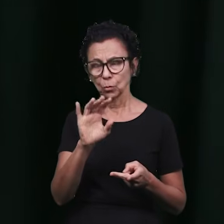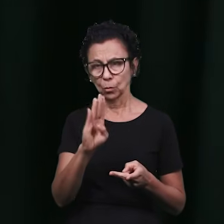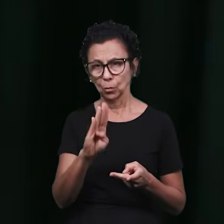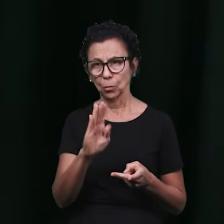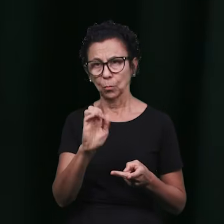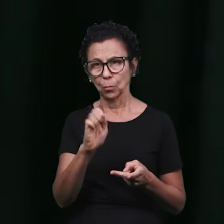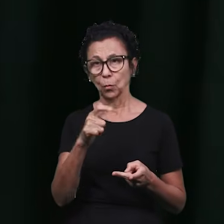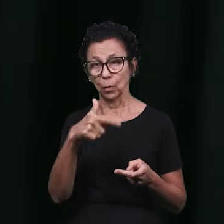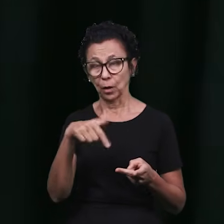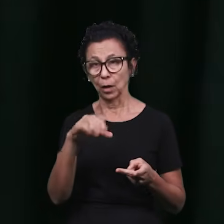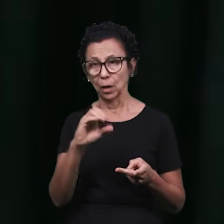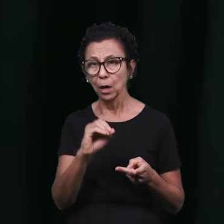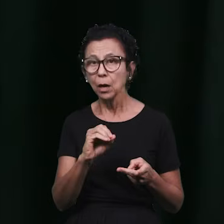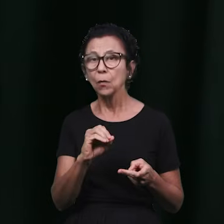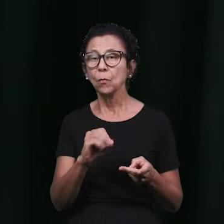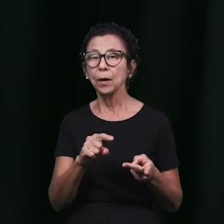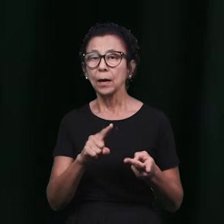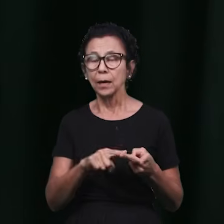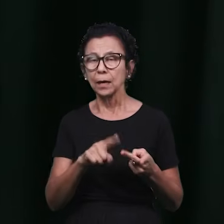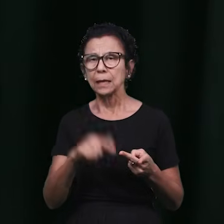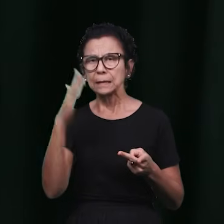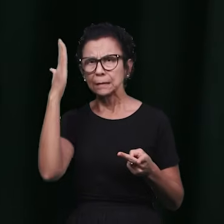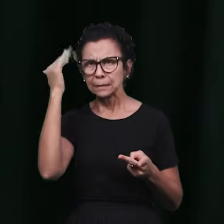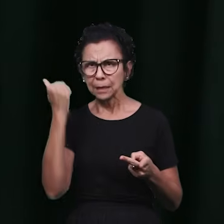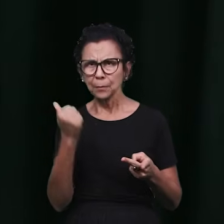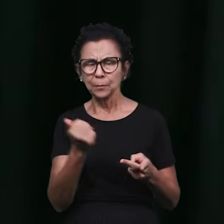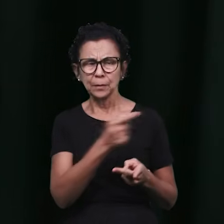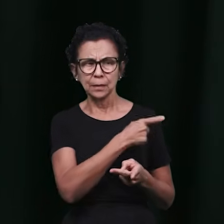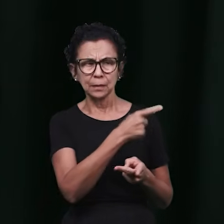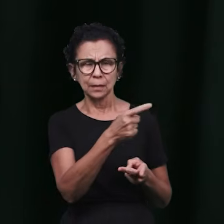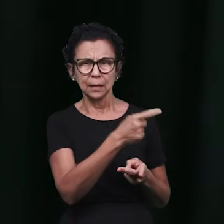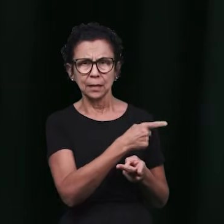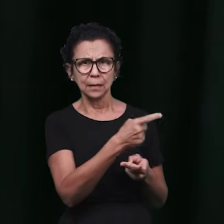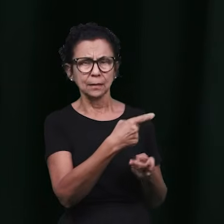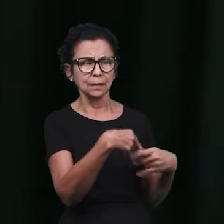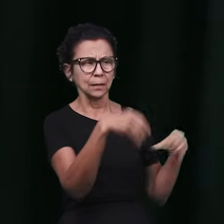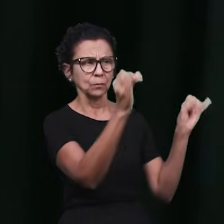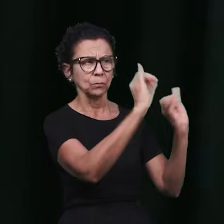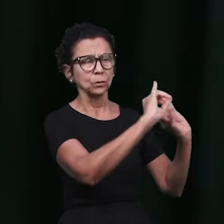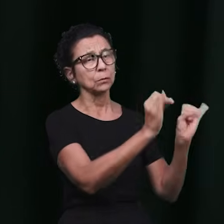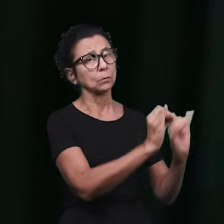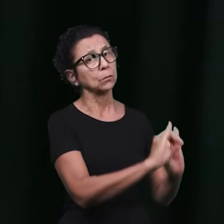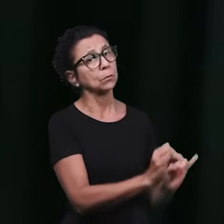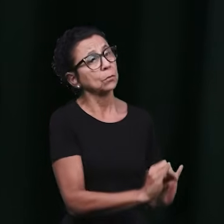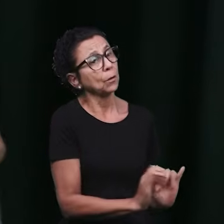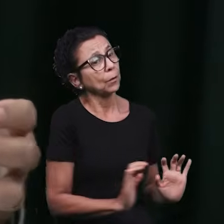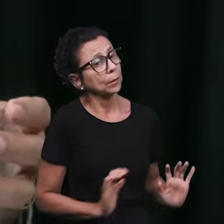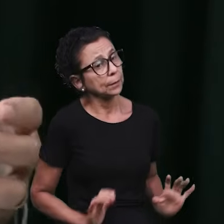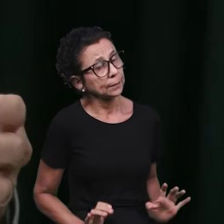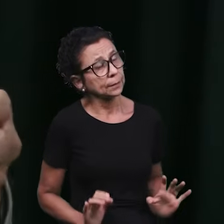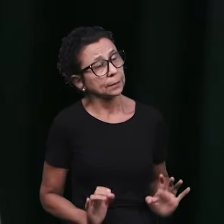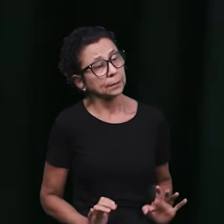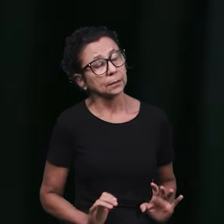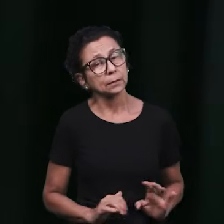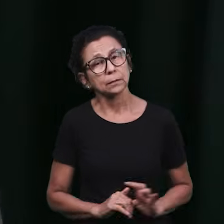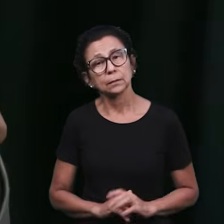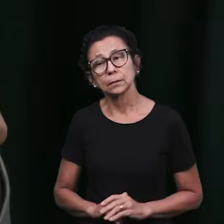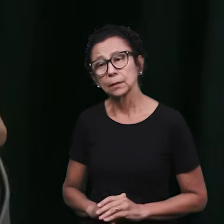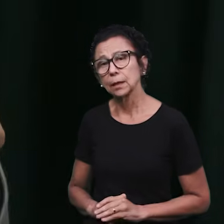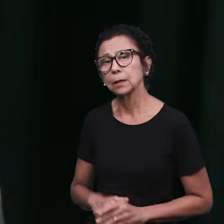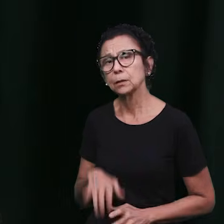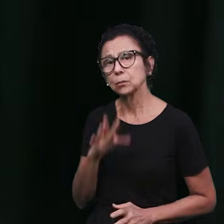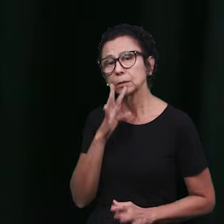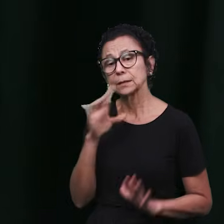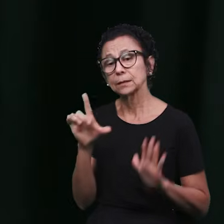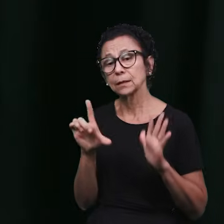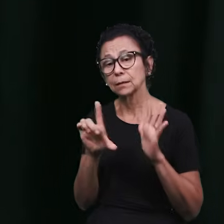Josafá, que se prezou em atender os preceitos do Senhor, mandou ler a lei para o povo, conhecia a